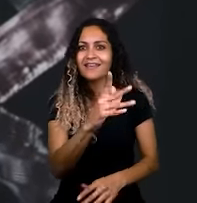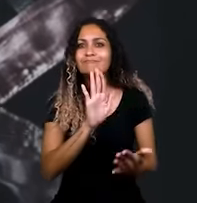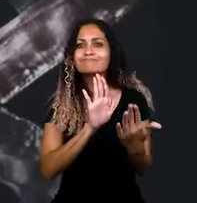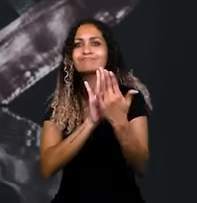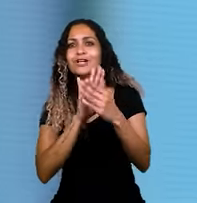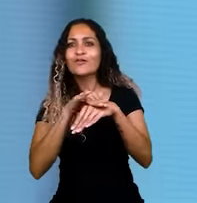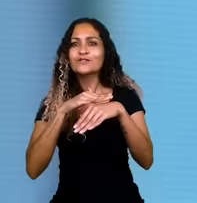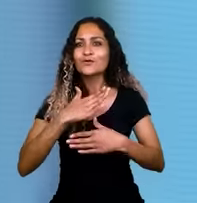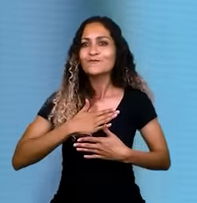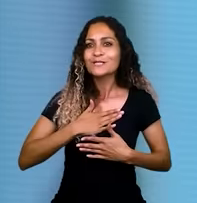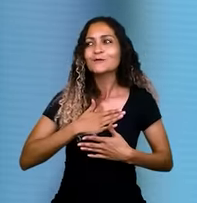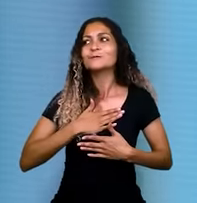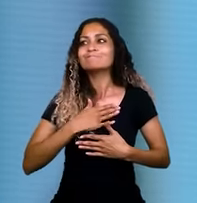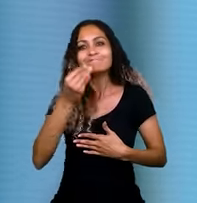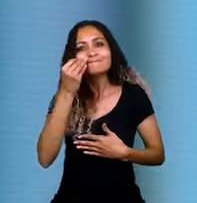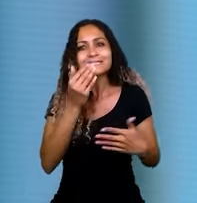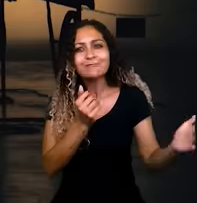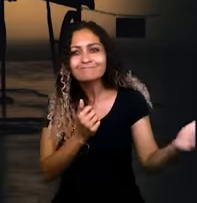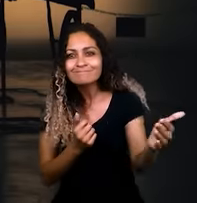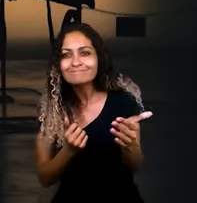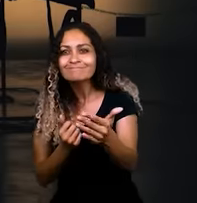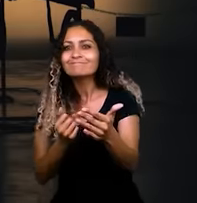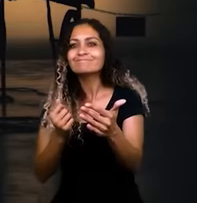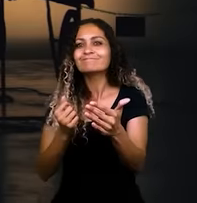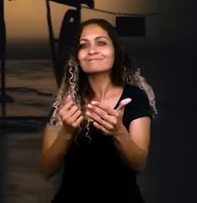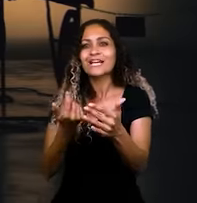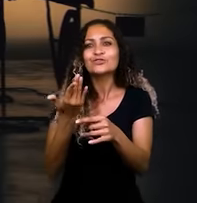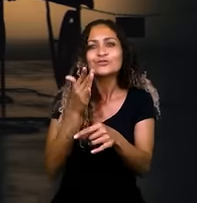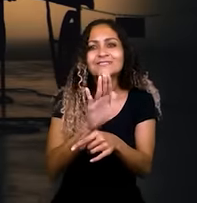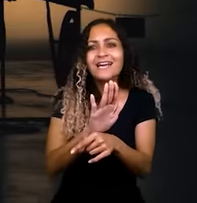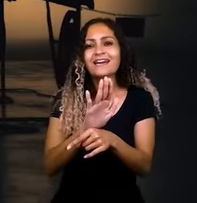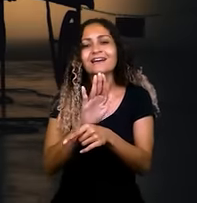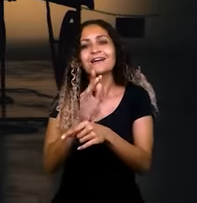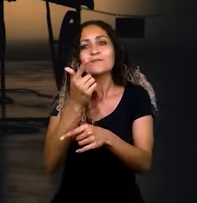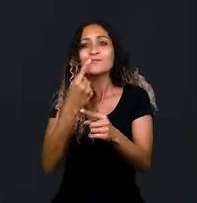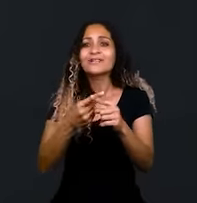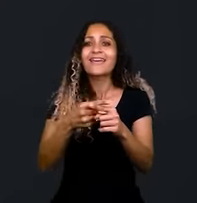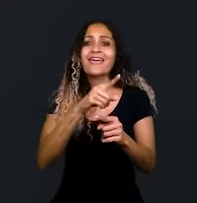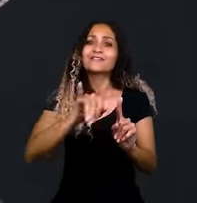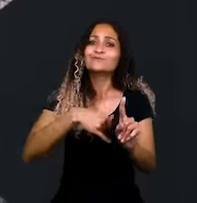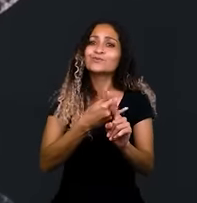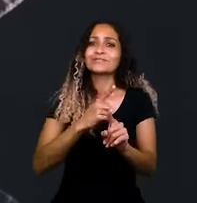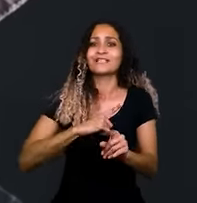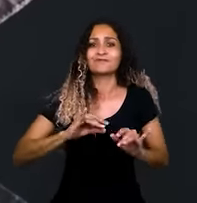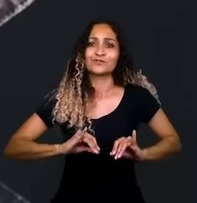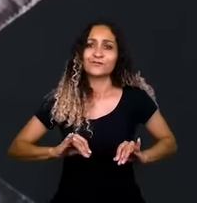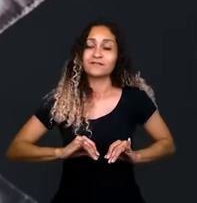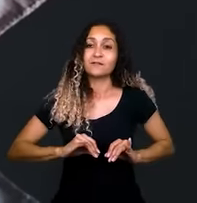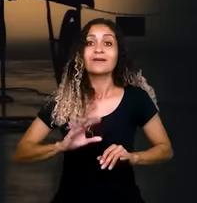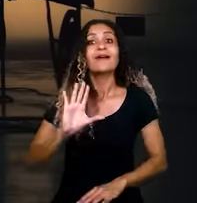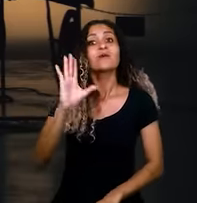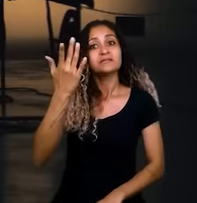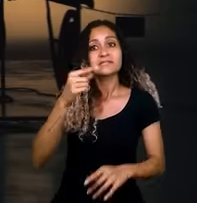a gente fazer esse acolhimento, né? E receber a Vitória, porque ela vinha sofrendo bullying. E a turma, ela